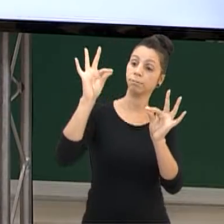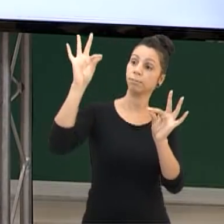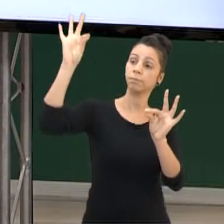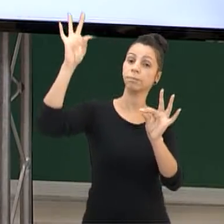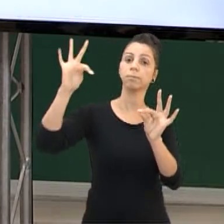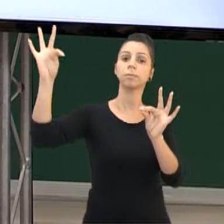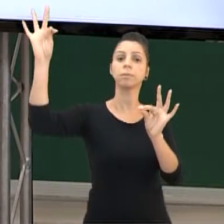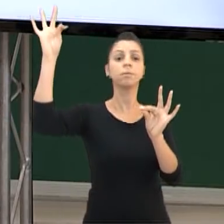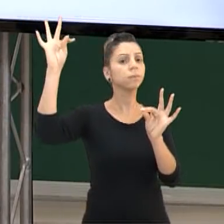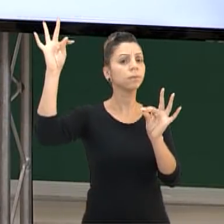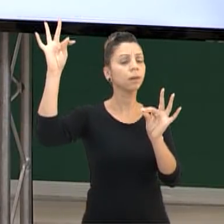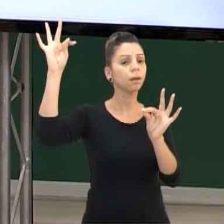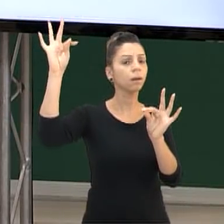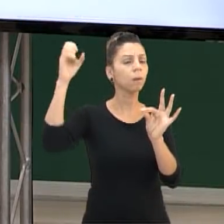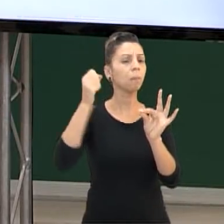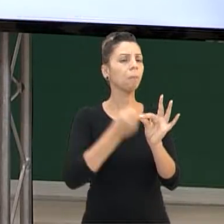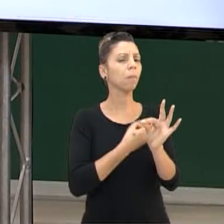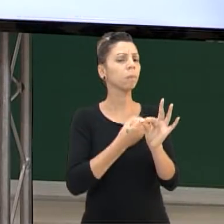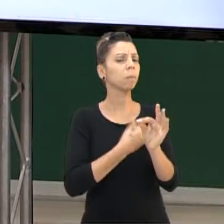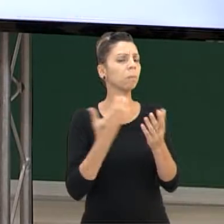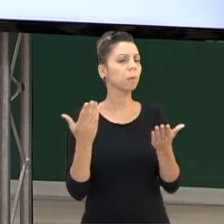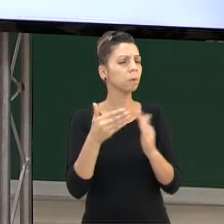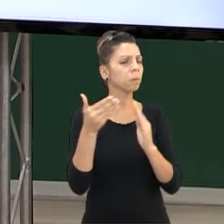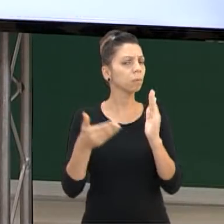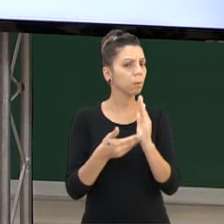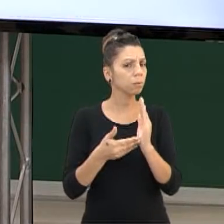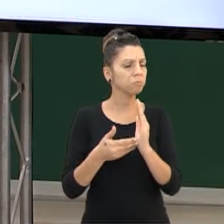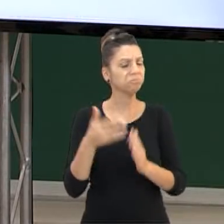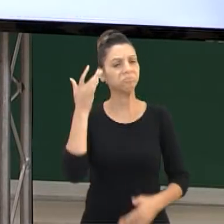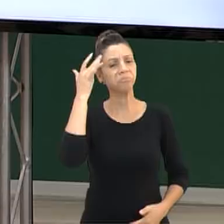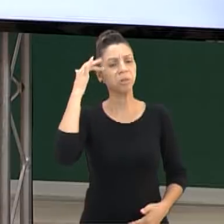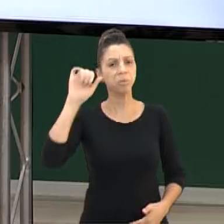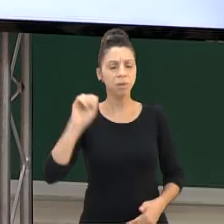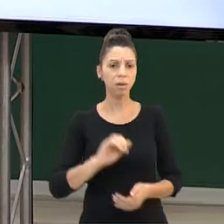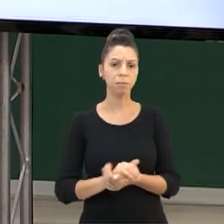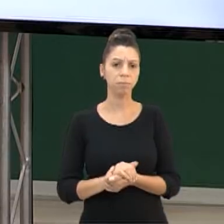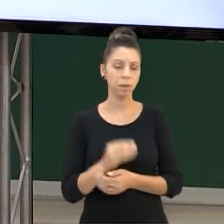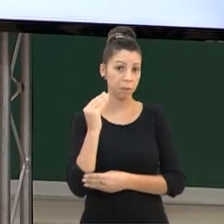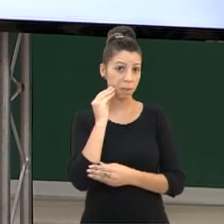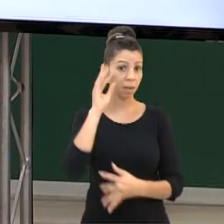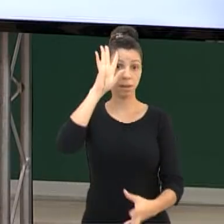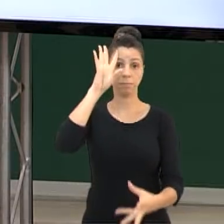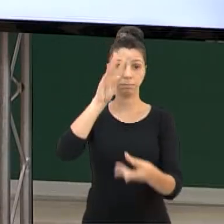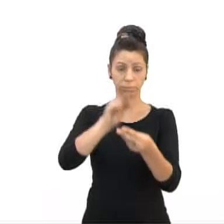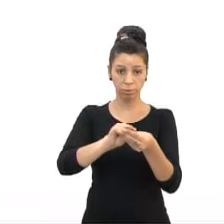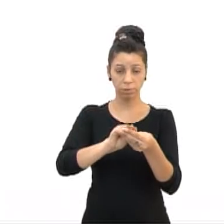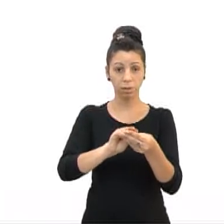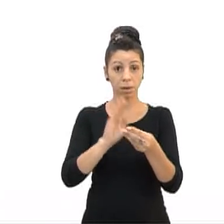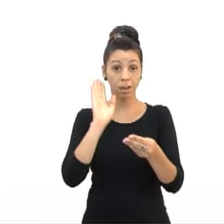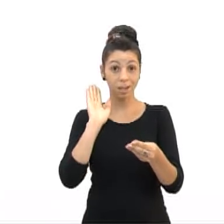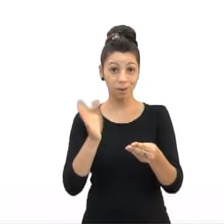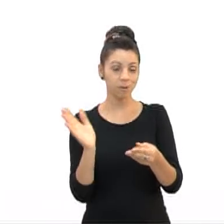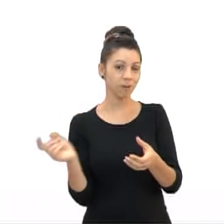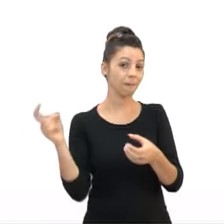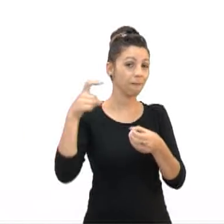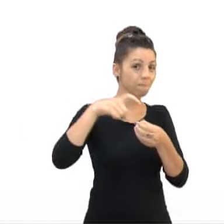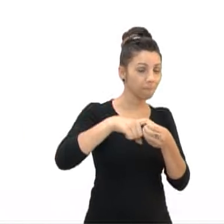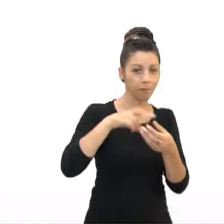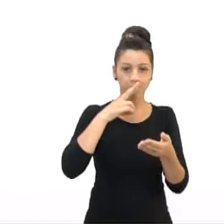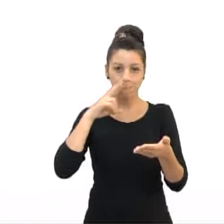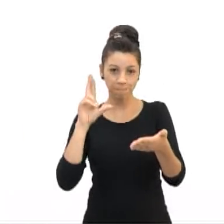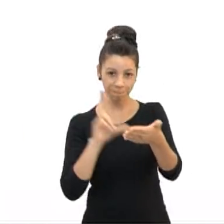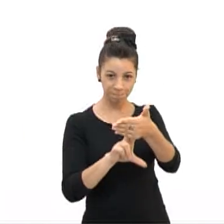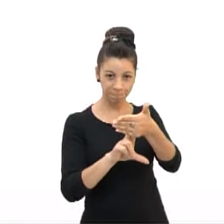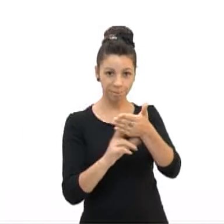ele pode assumir? Não sei. Vamos ver. Tenta interpretar um pouquinho e eu já volto com a nossa